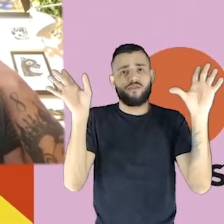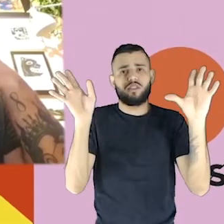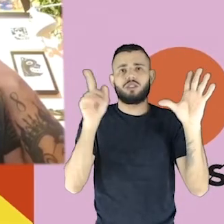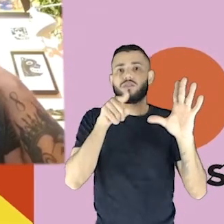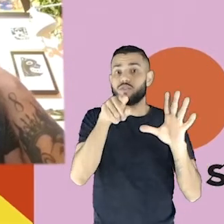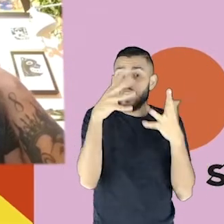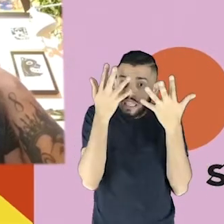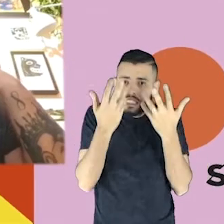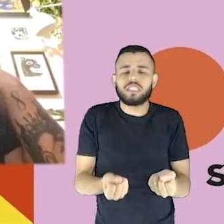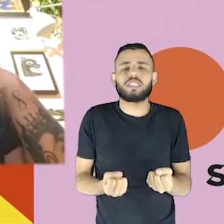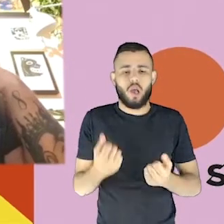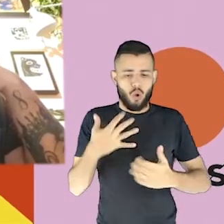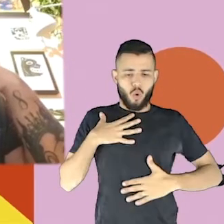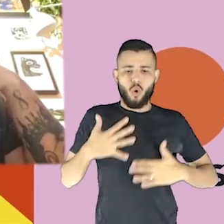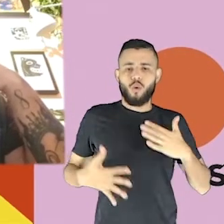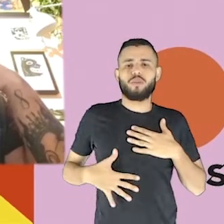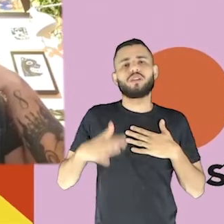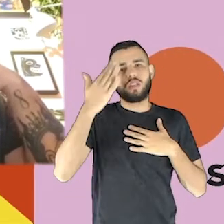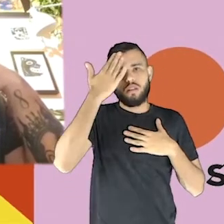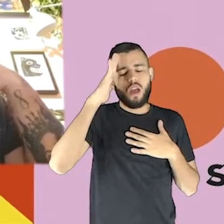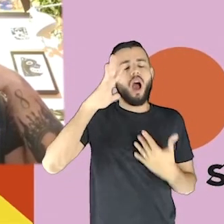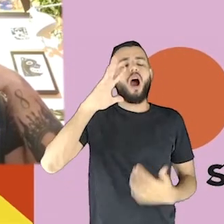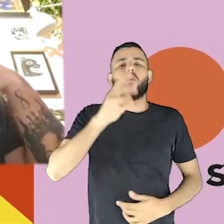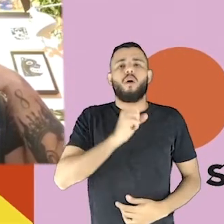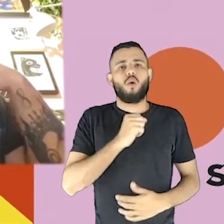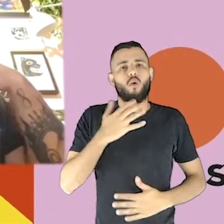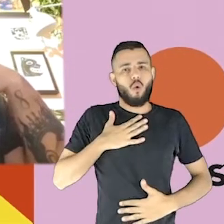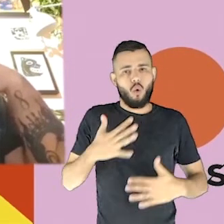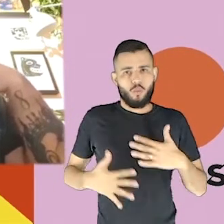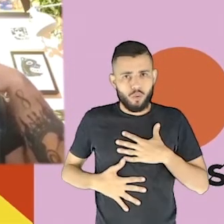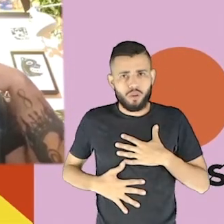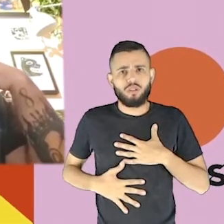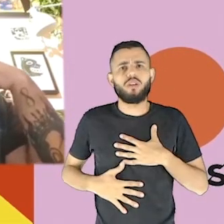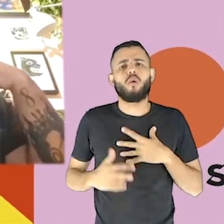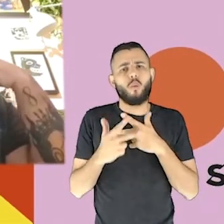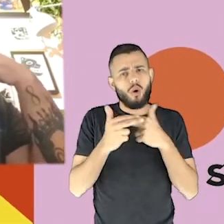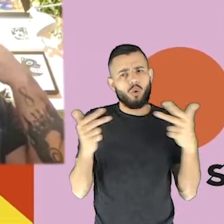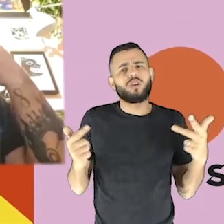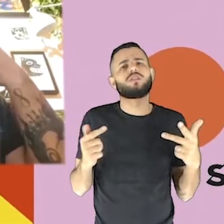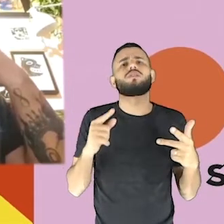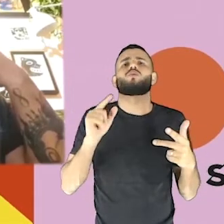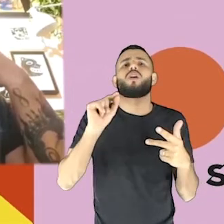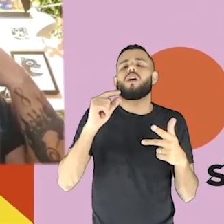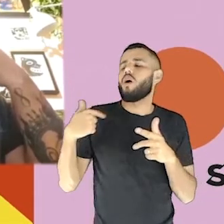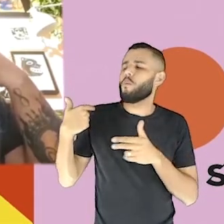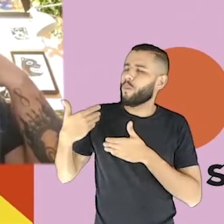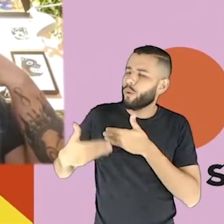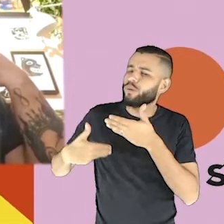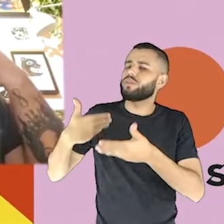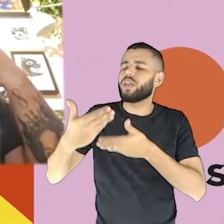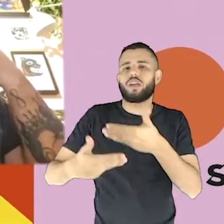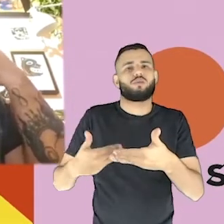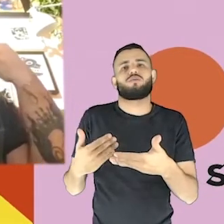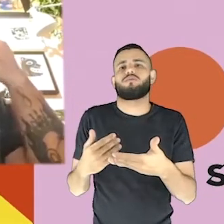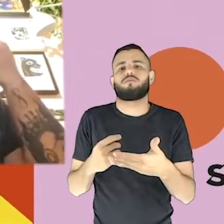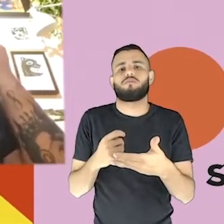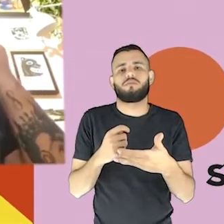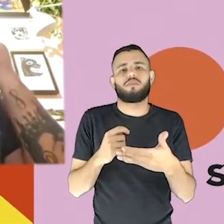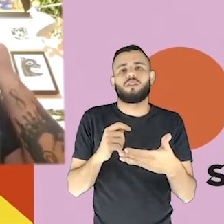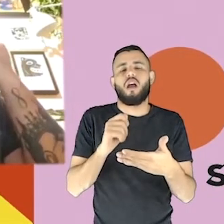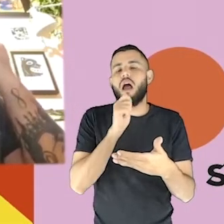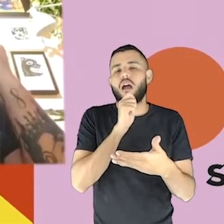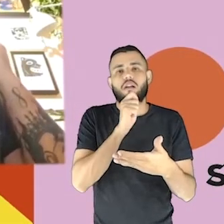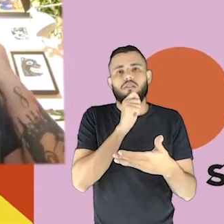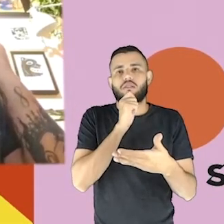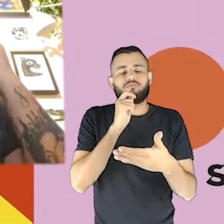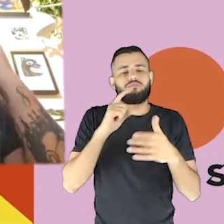você aceitar isso e entender o seu corpo e amar o seu corpo é algo que, na verdade, eu falo que é um processo que ainda está em acontecimento. Eu até